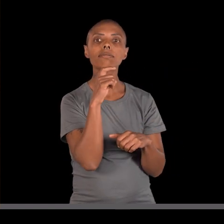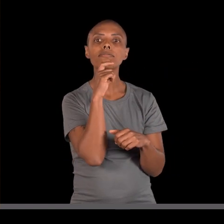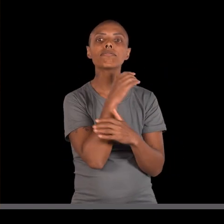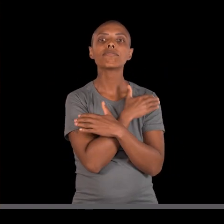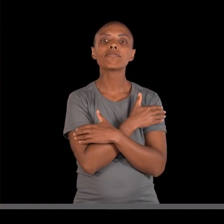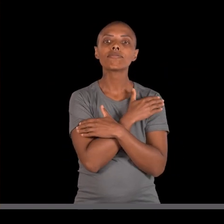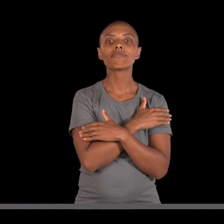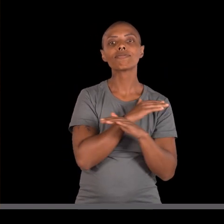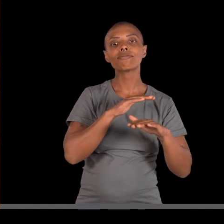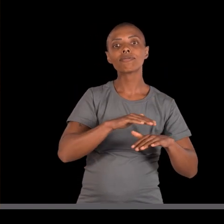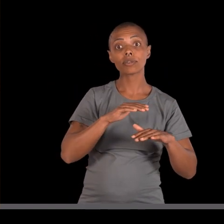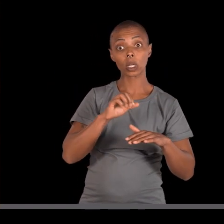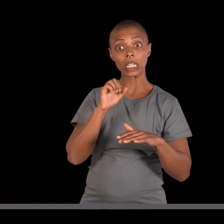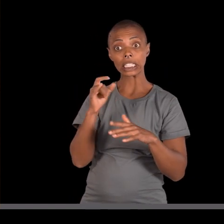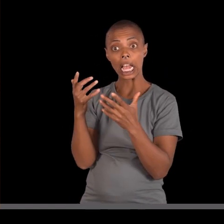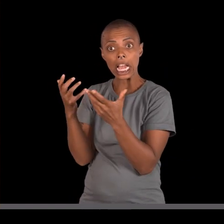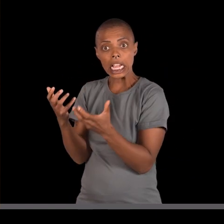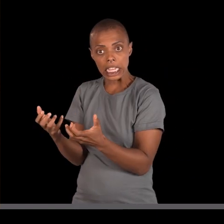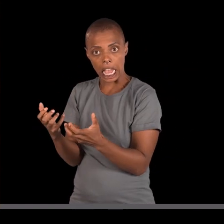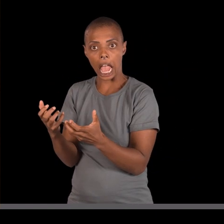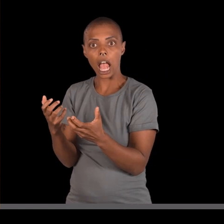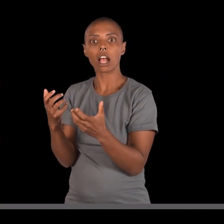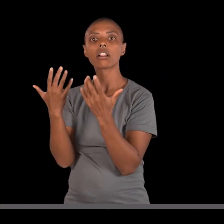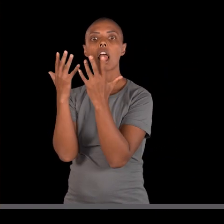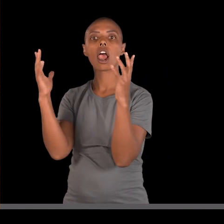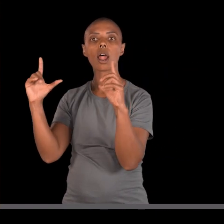secas uma menor vegetação.